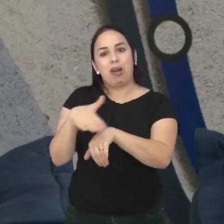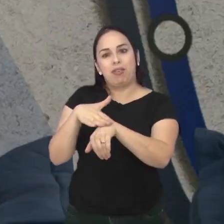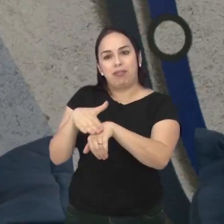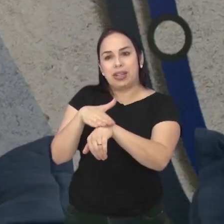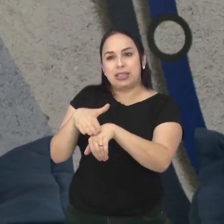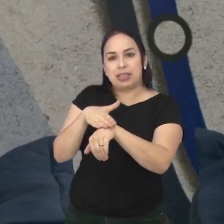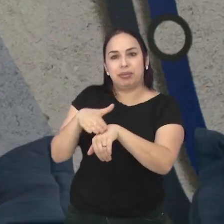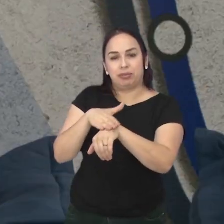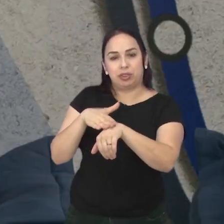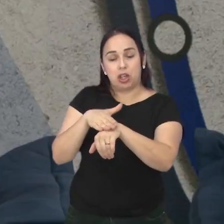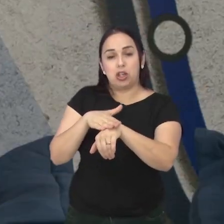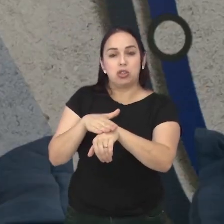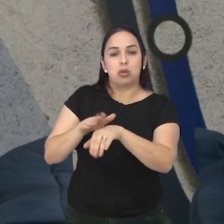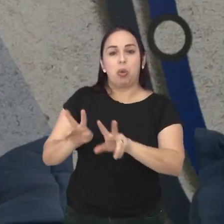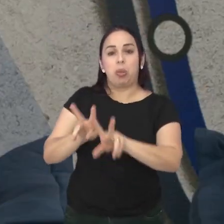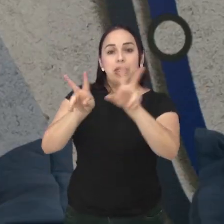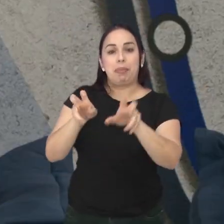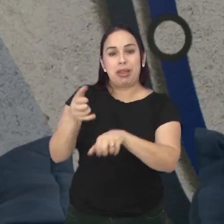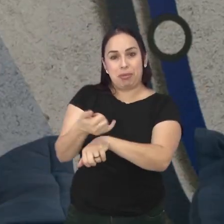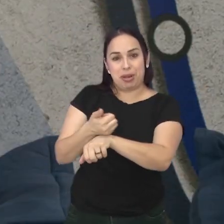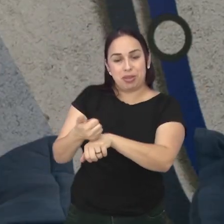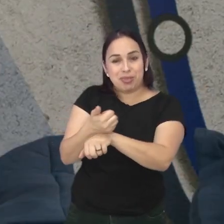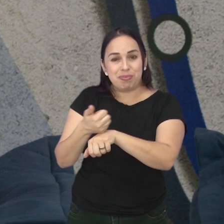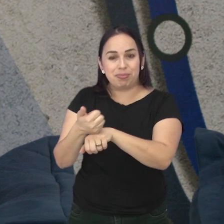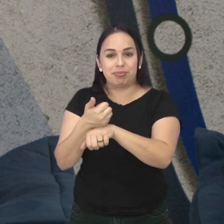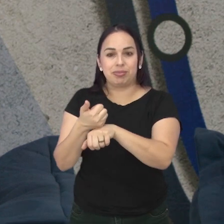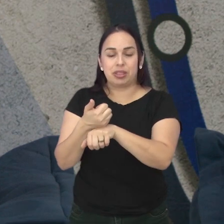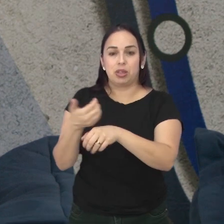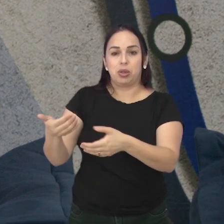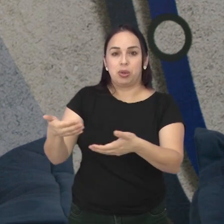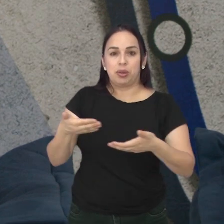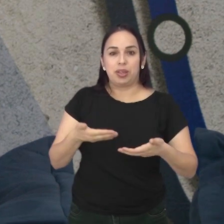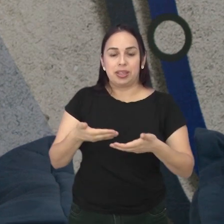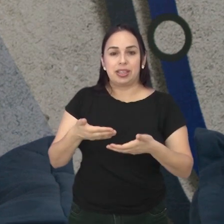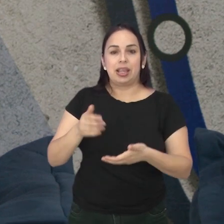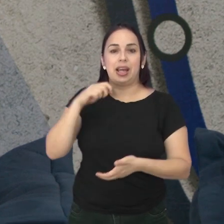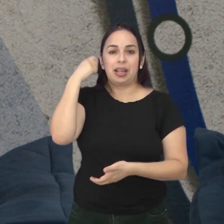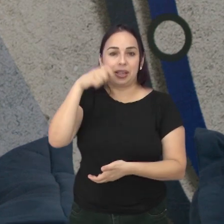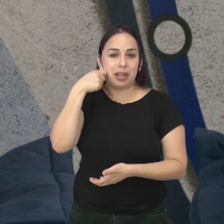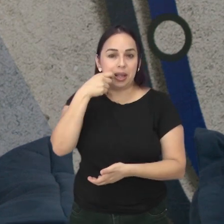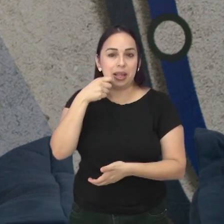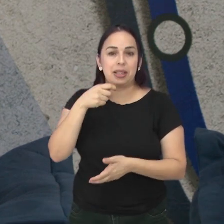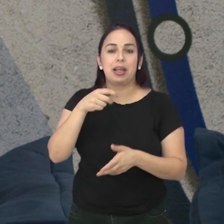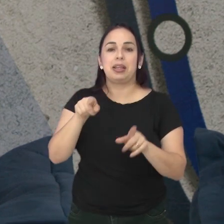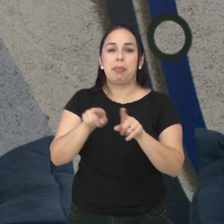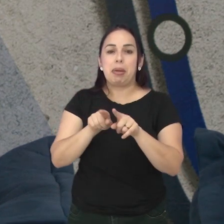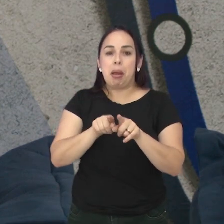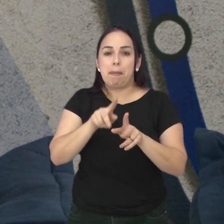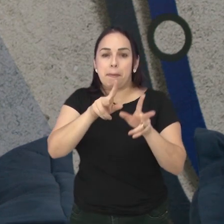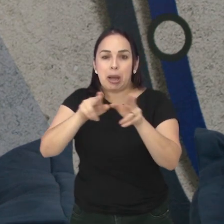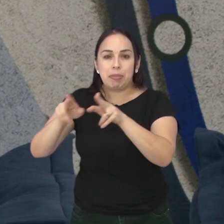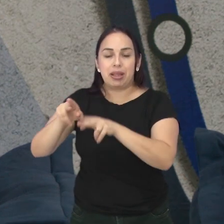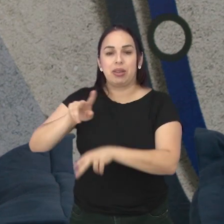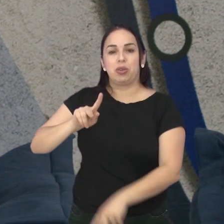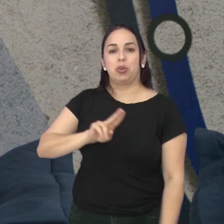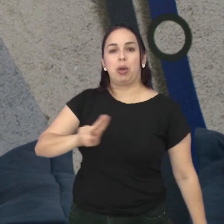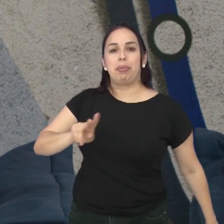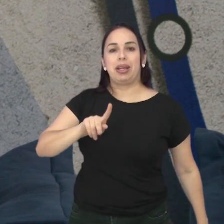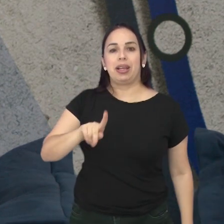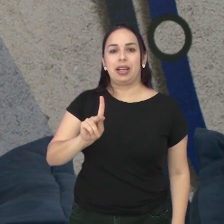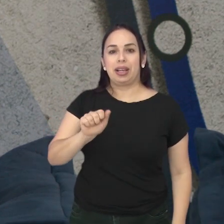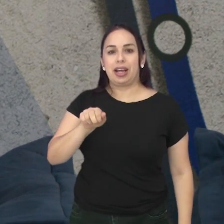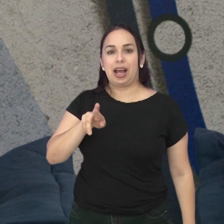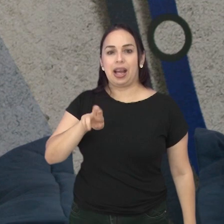E para conversar com a gente sobre essa profissão tão envolvente, convidamos a atriz e produtora cultural